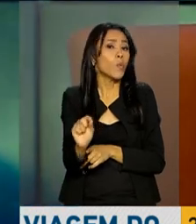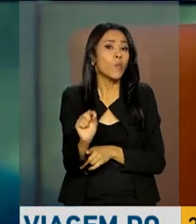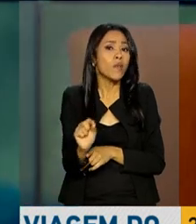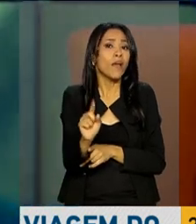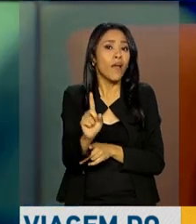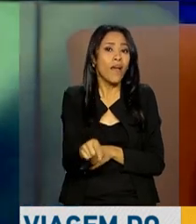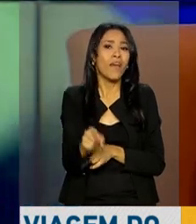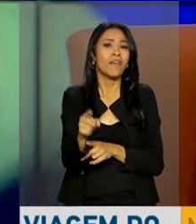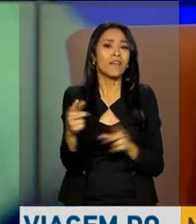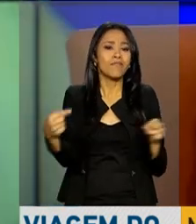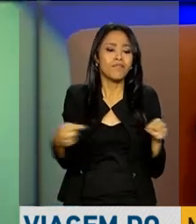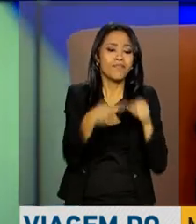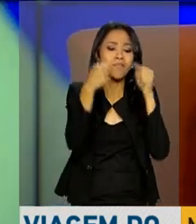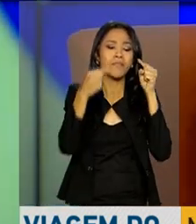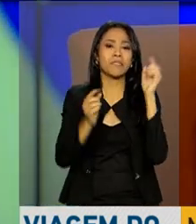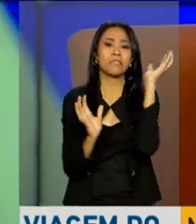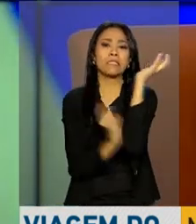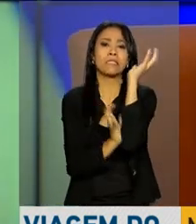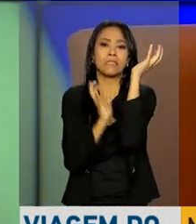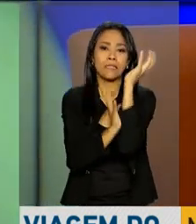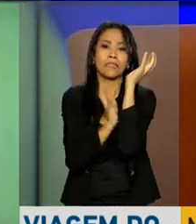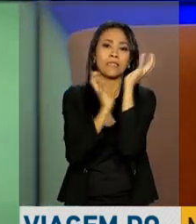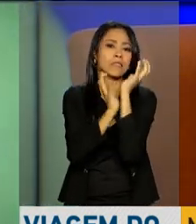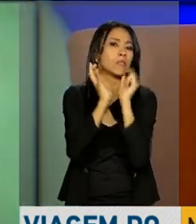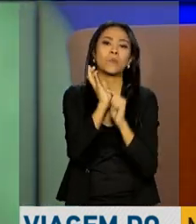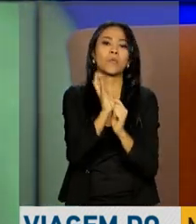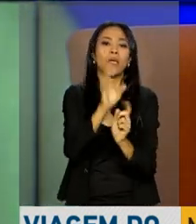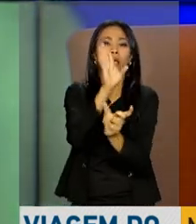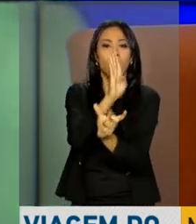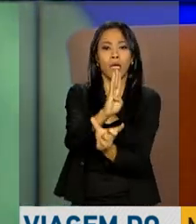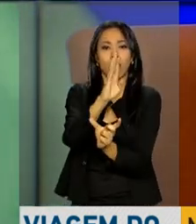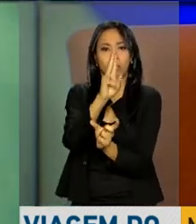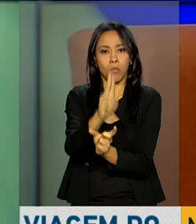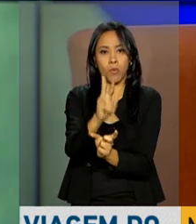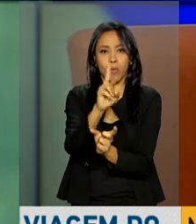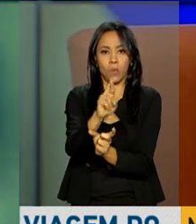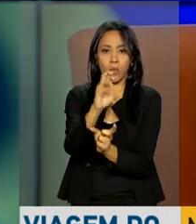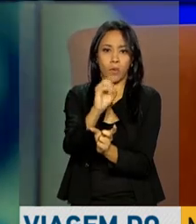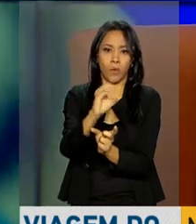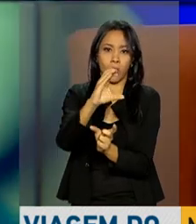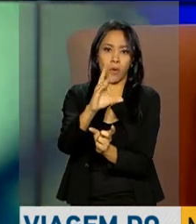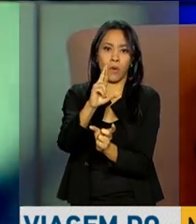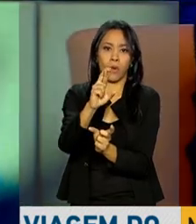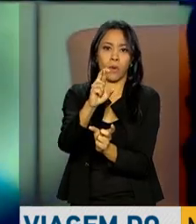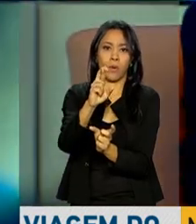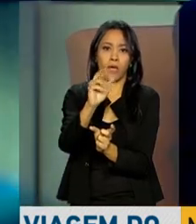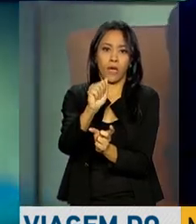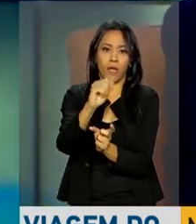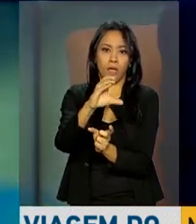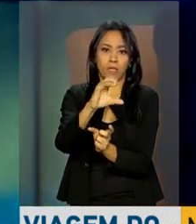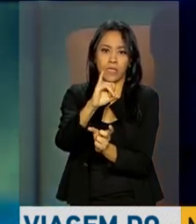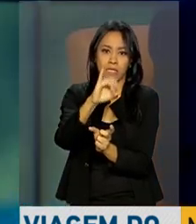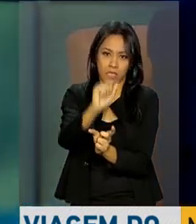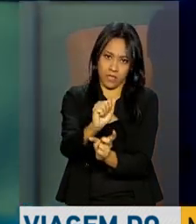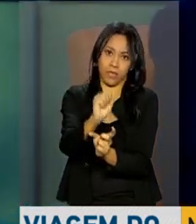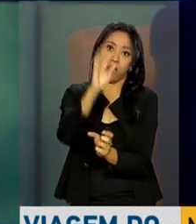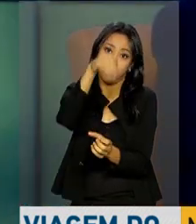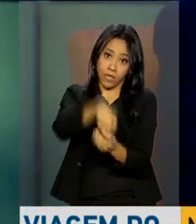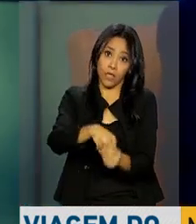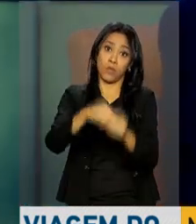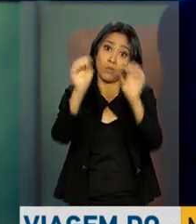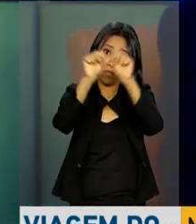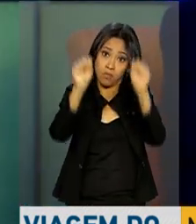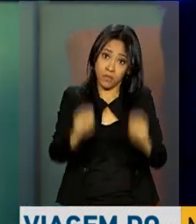de burocracia. Quer dizer, é a burocracia no sistema tributário. Nós estamos já praticamente finalizando os